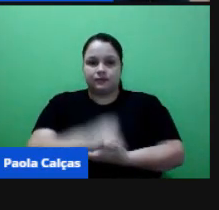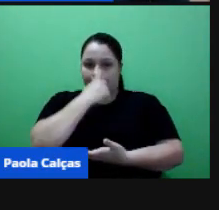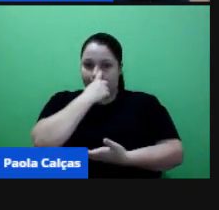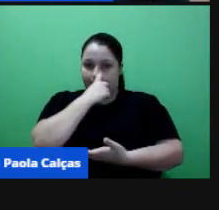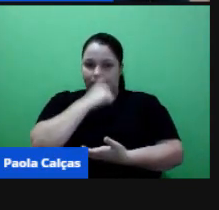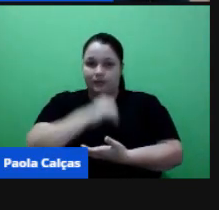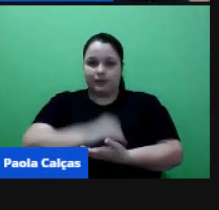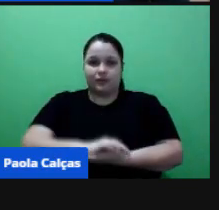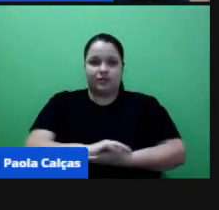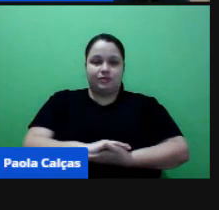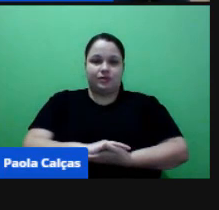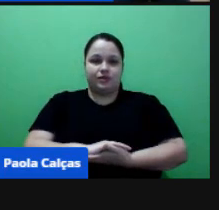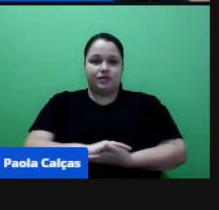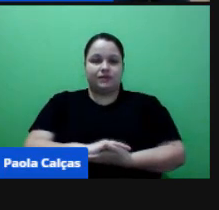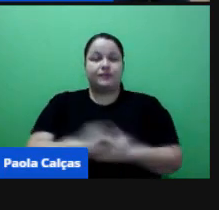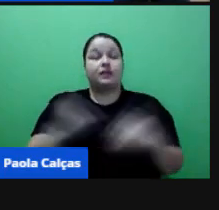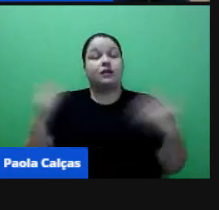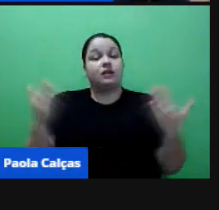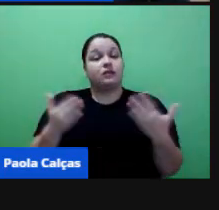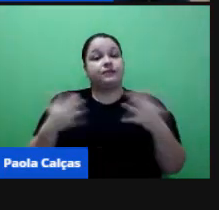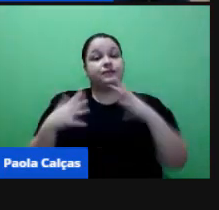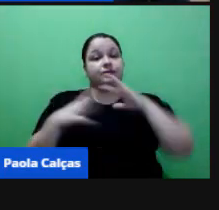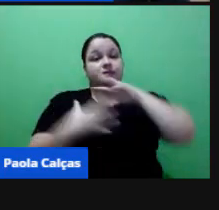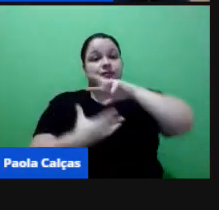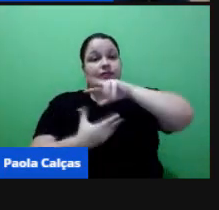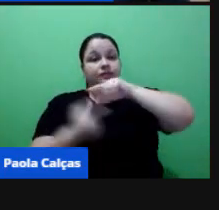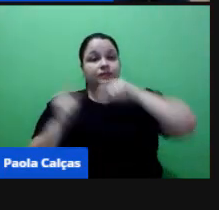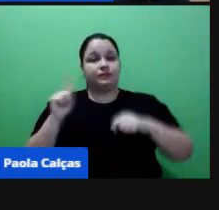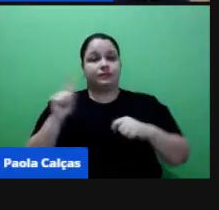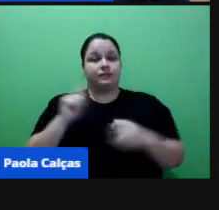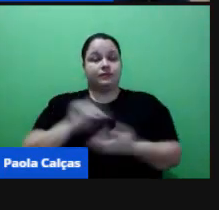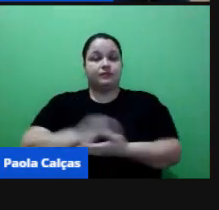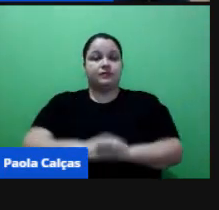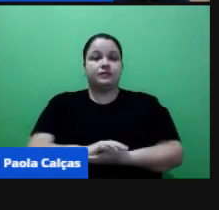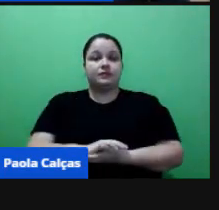Agora, na geografia, com você, Gil.